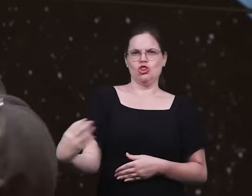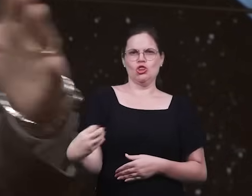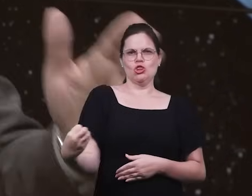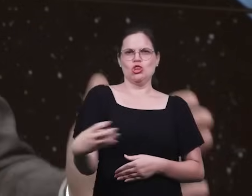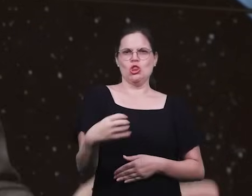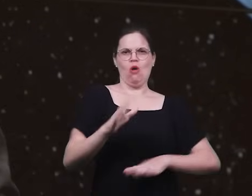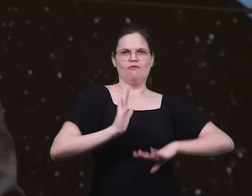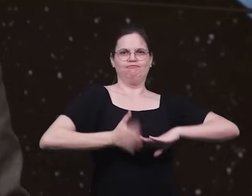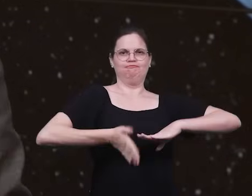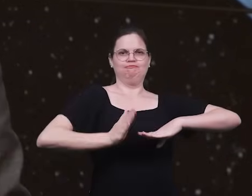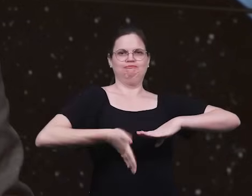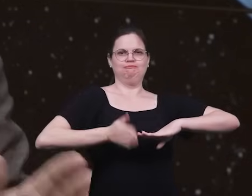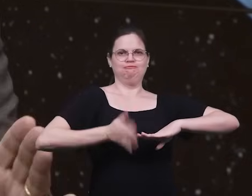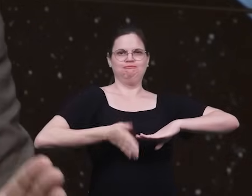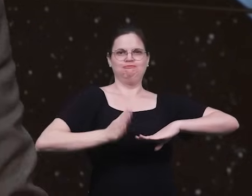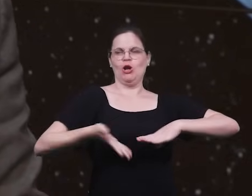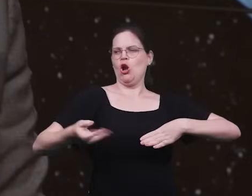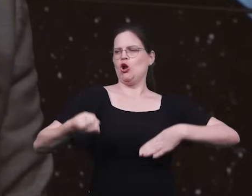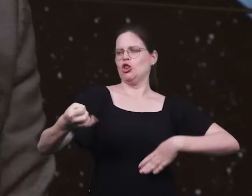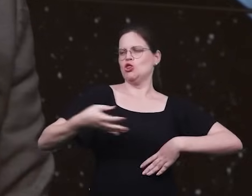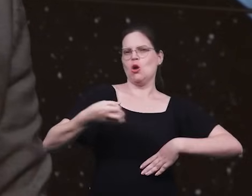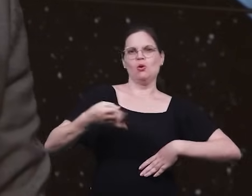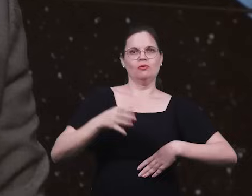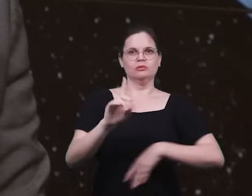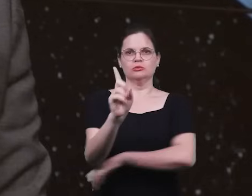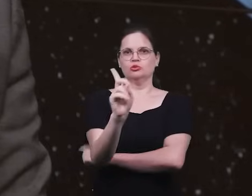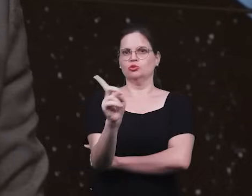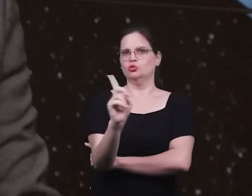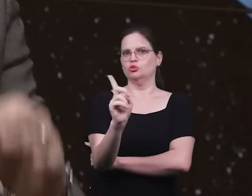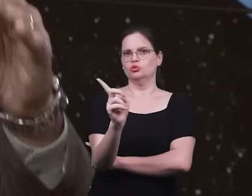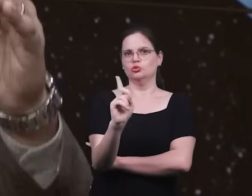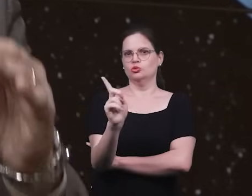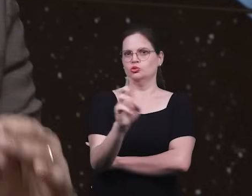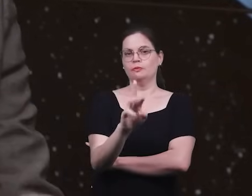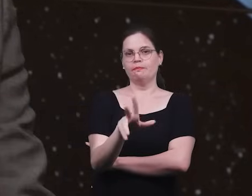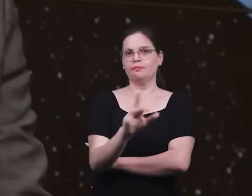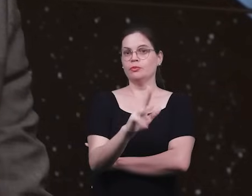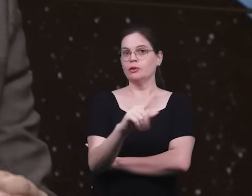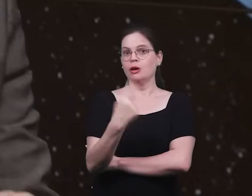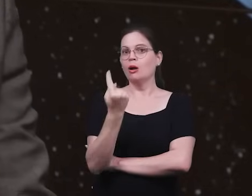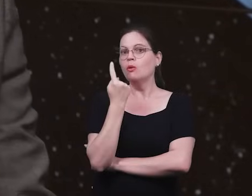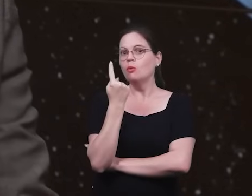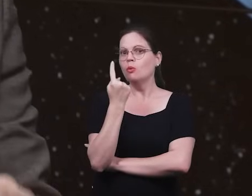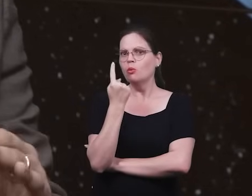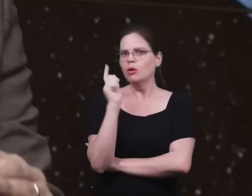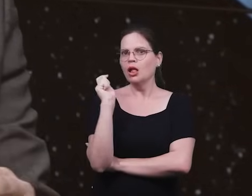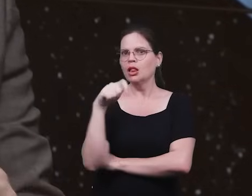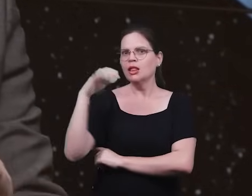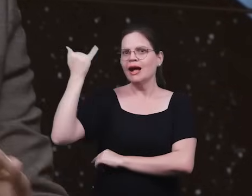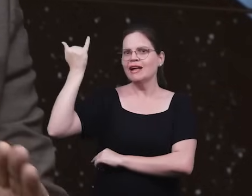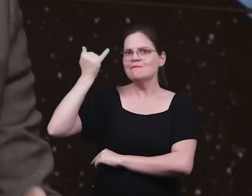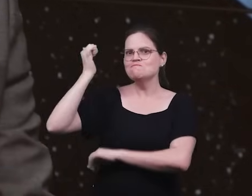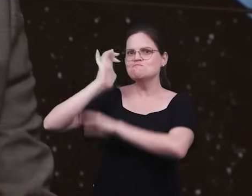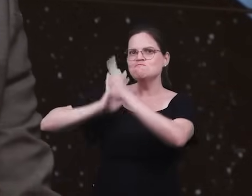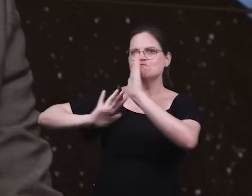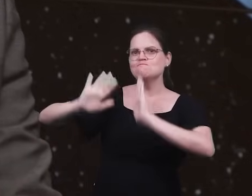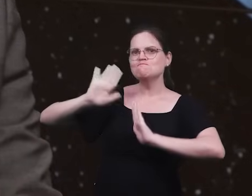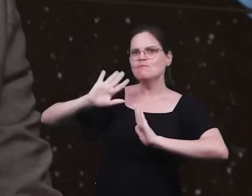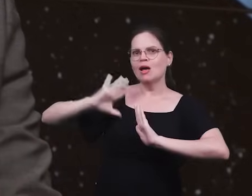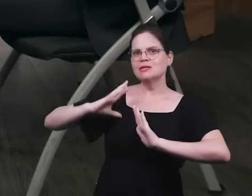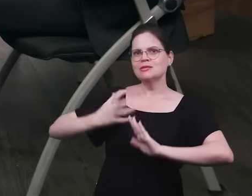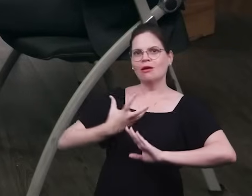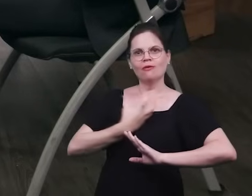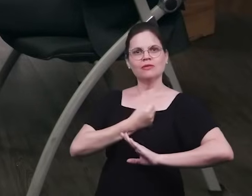porque o contexto é outro né Não não é nada disso então assim só há uma voz que leva o homem à eternidade é a voz do